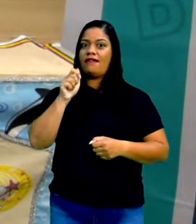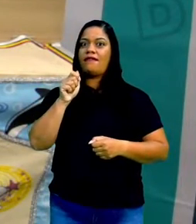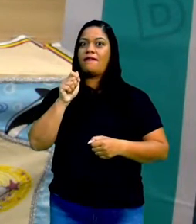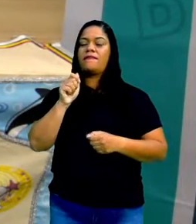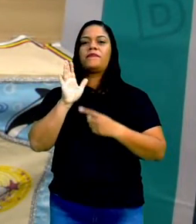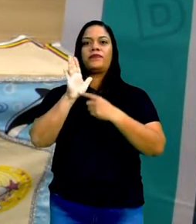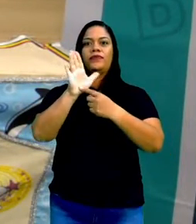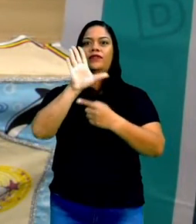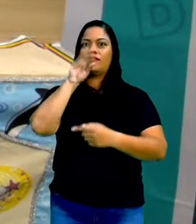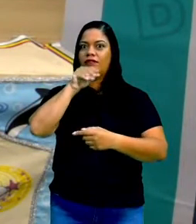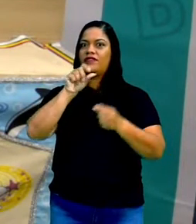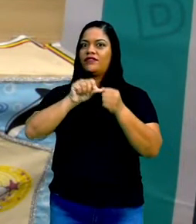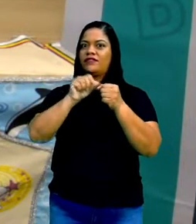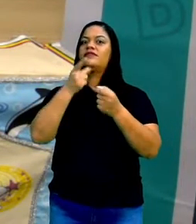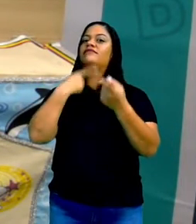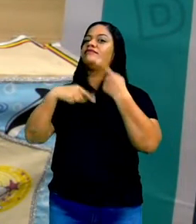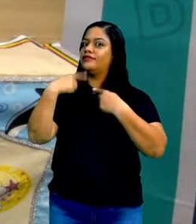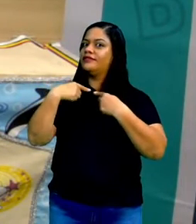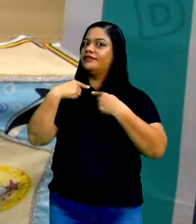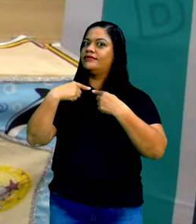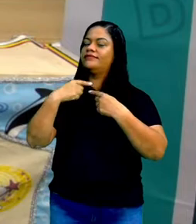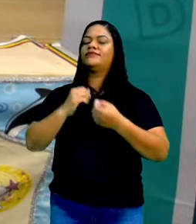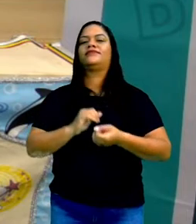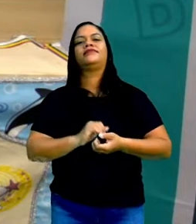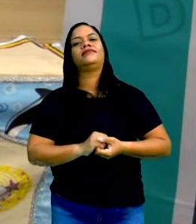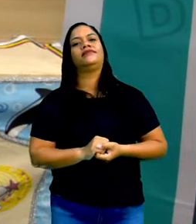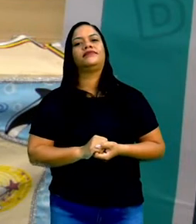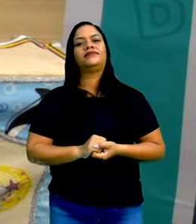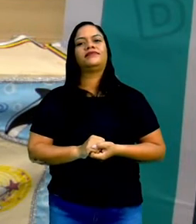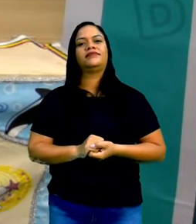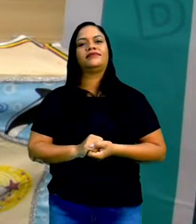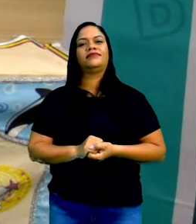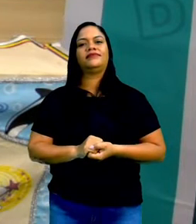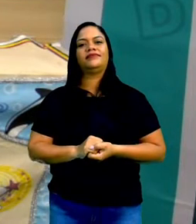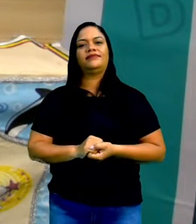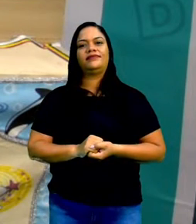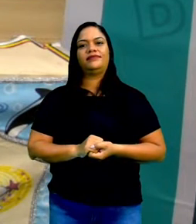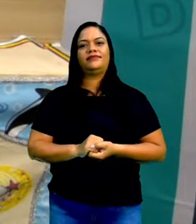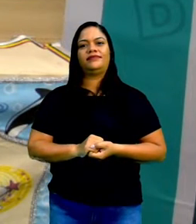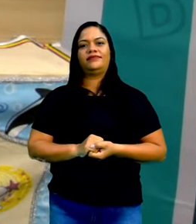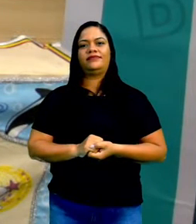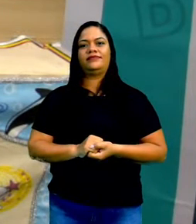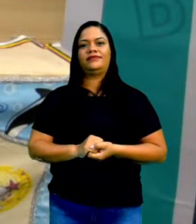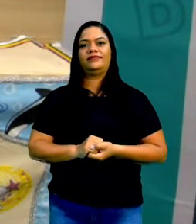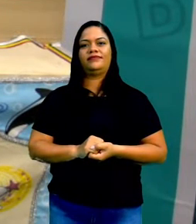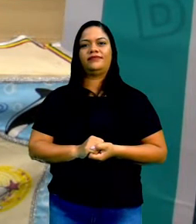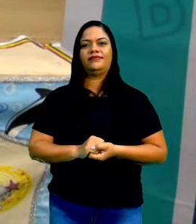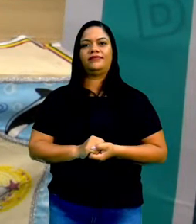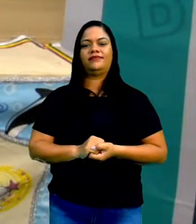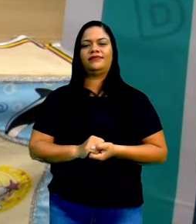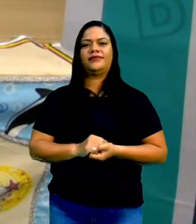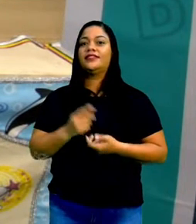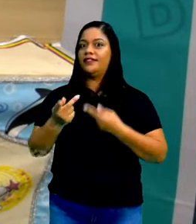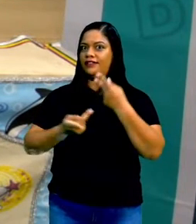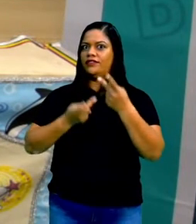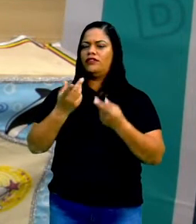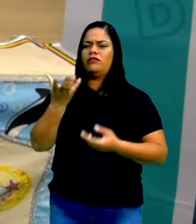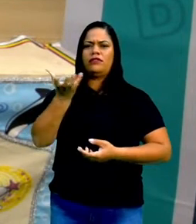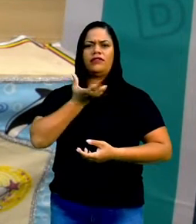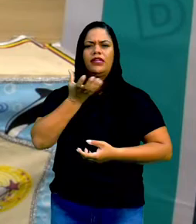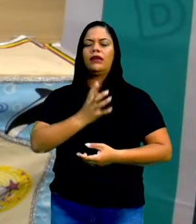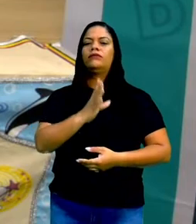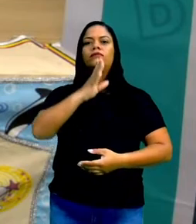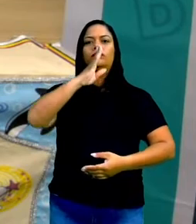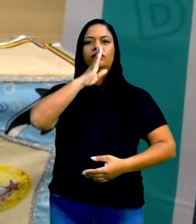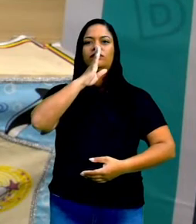pro patinho, se ela vai realizar o desejo dele. Então, vamos lá. Ó. Então, ele disse: quero